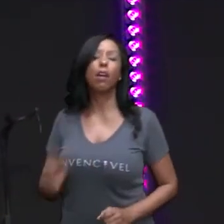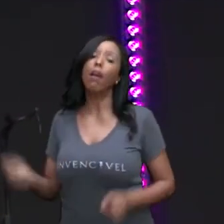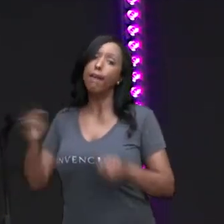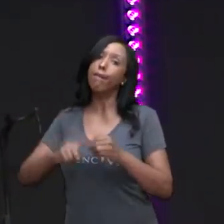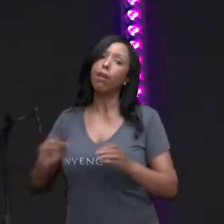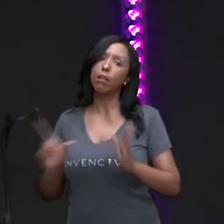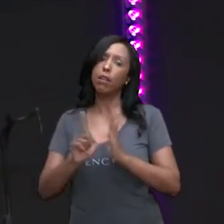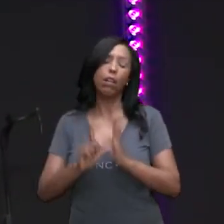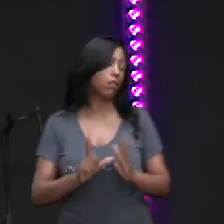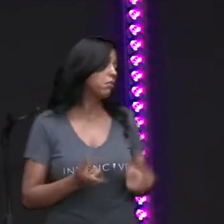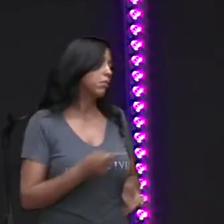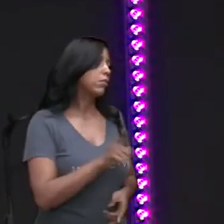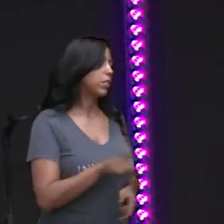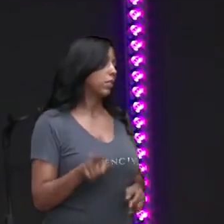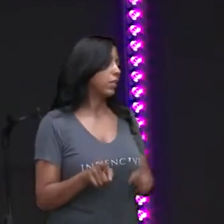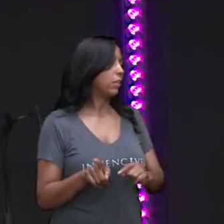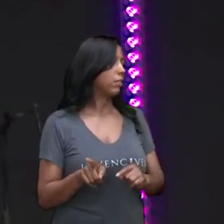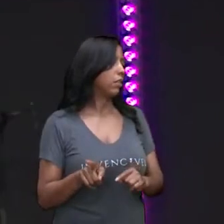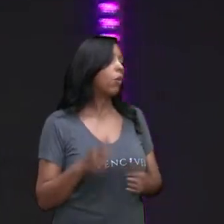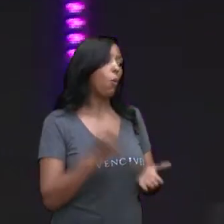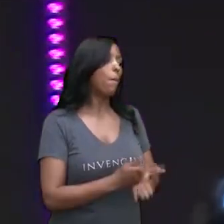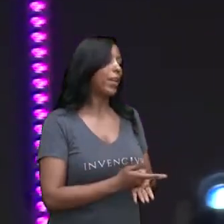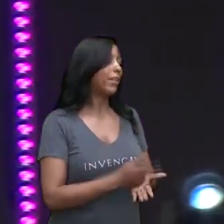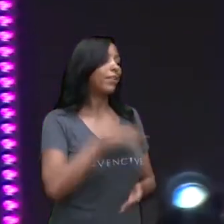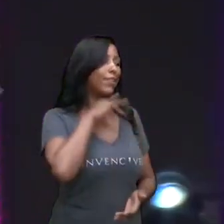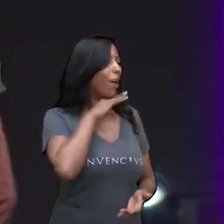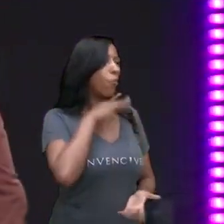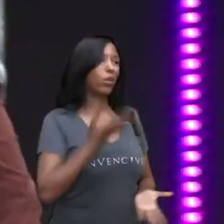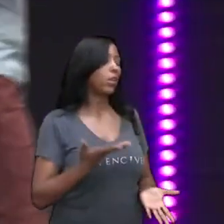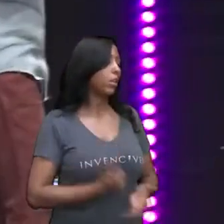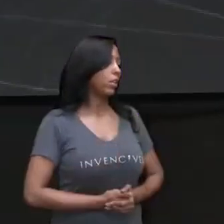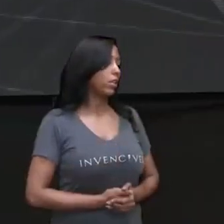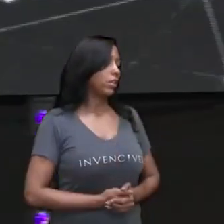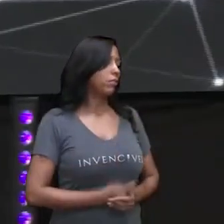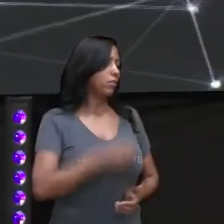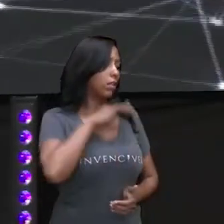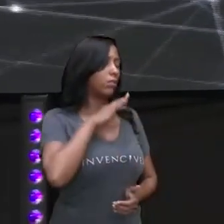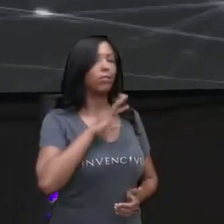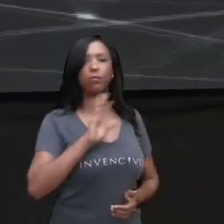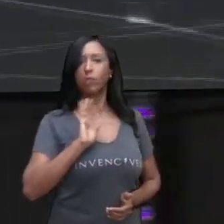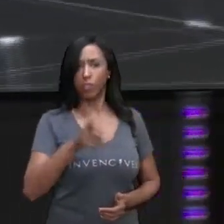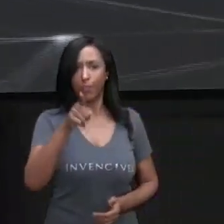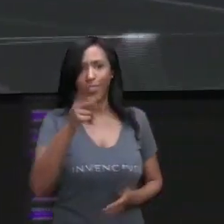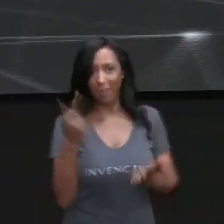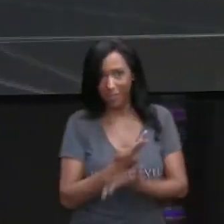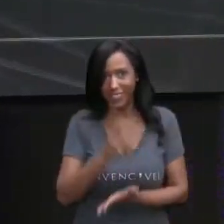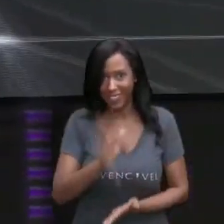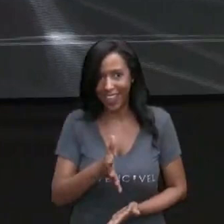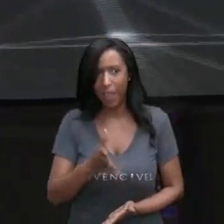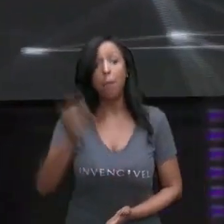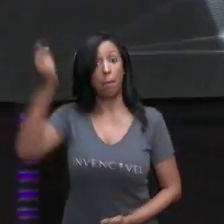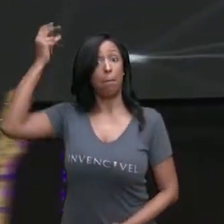na loja e fala, tá com defeito. Já aconteceu com você? Já aconteceu? Comigo já aconteceu, muito tempo atrás. Ó,